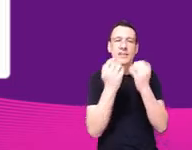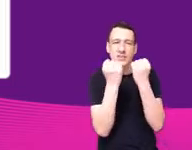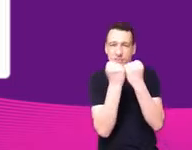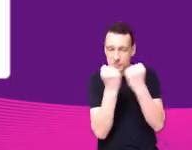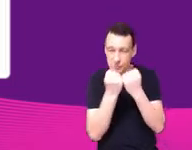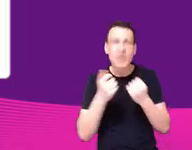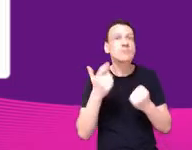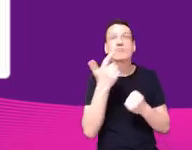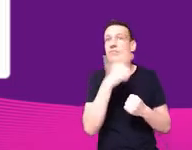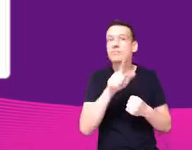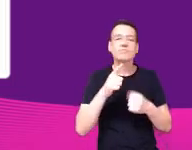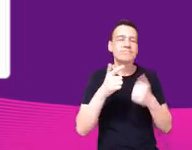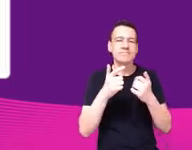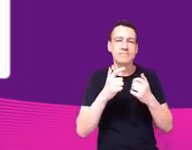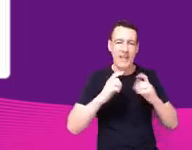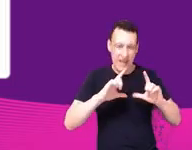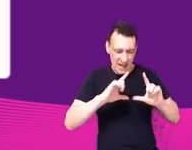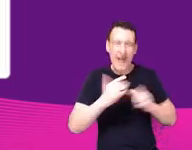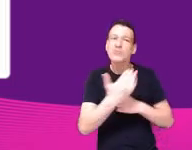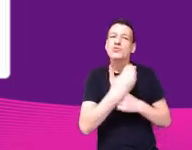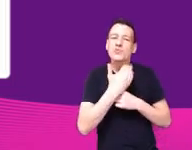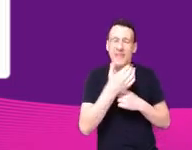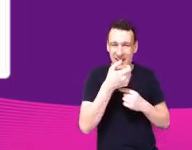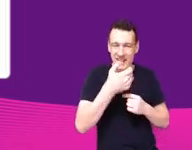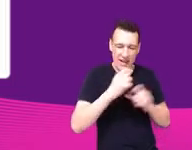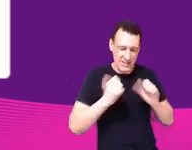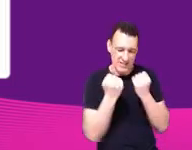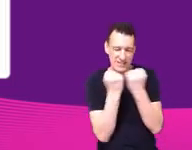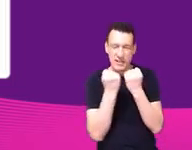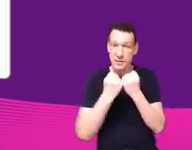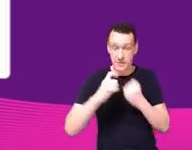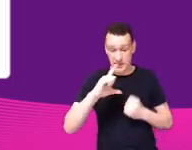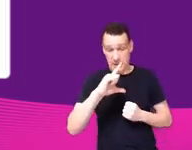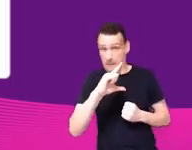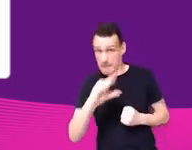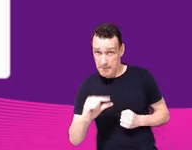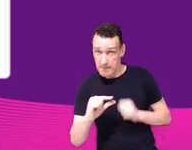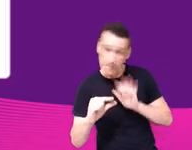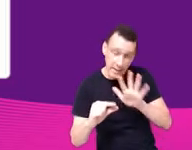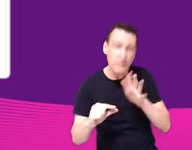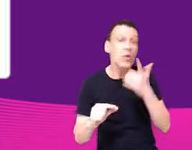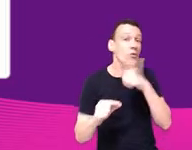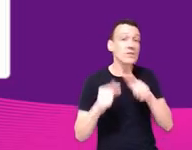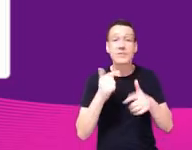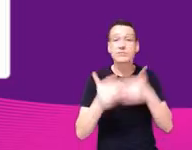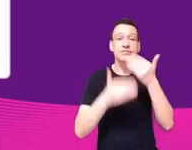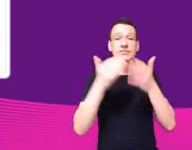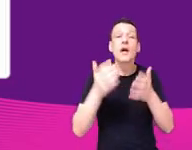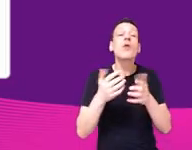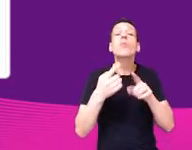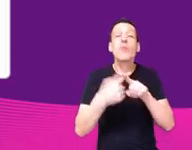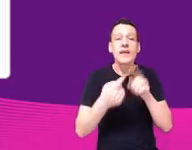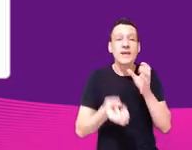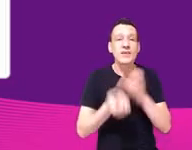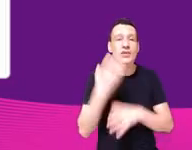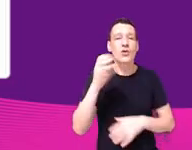marco pode ser pontuado como o advento da ciclosporina no final da década de 1970.